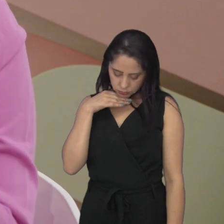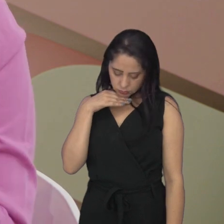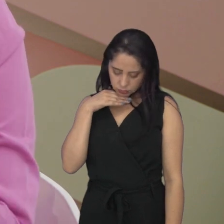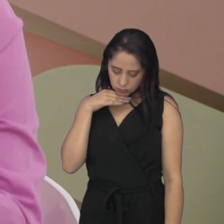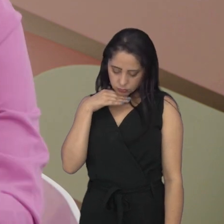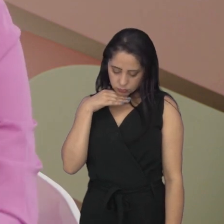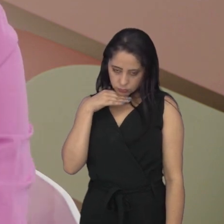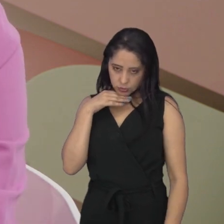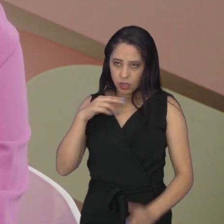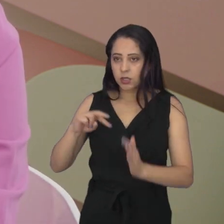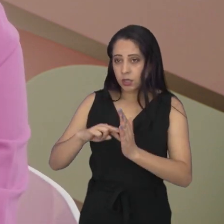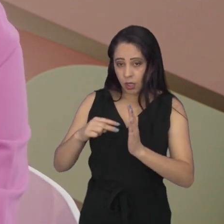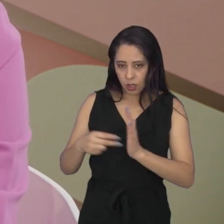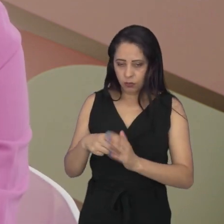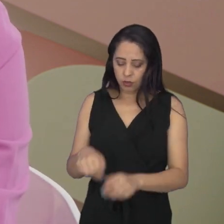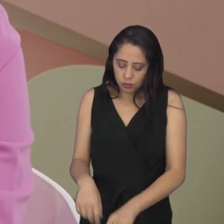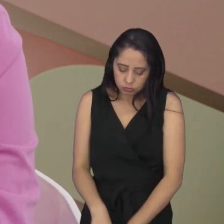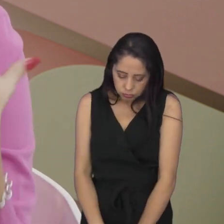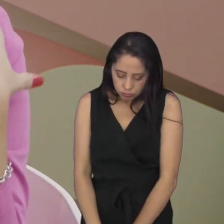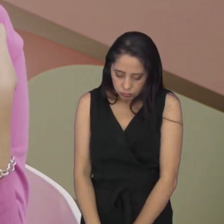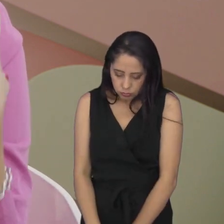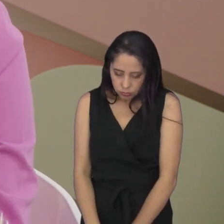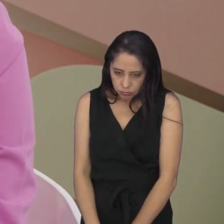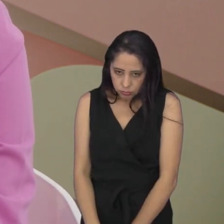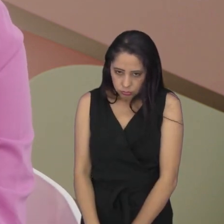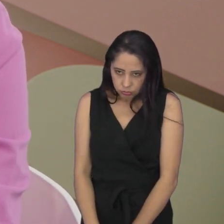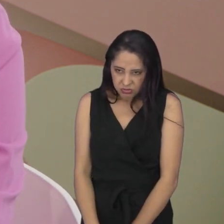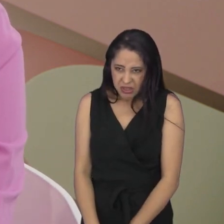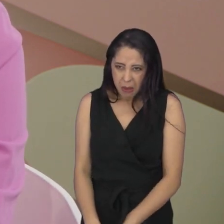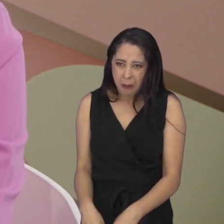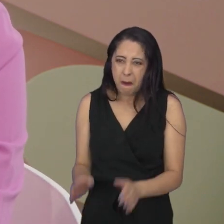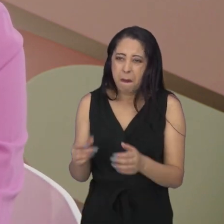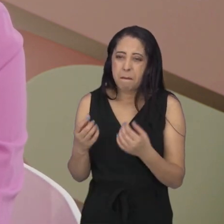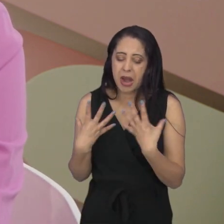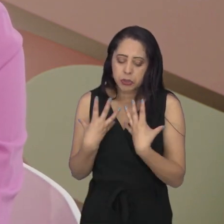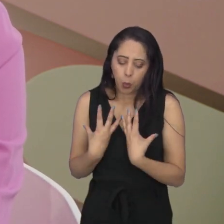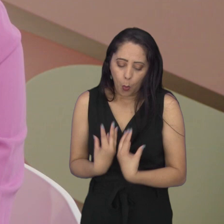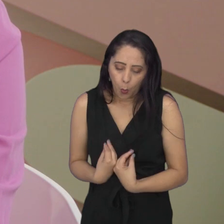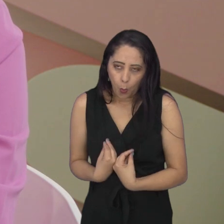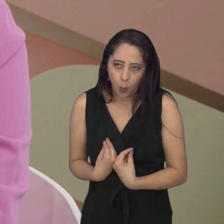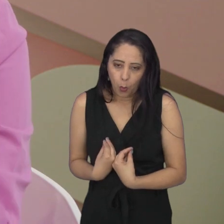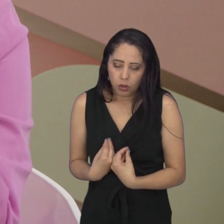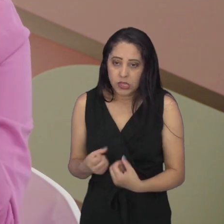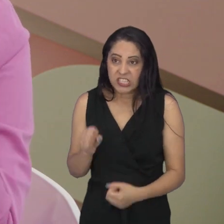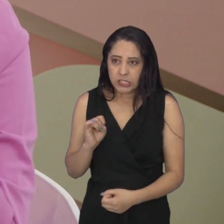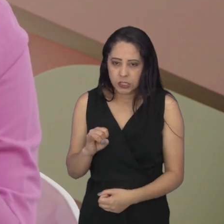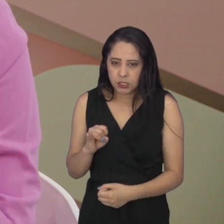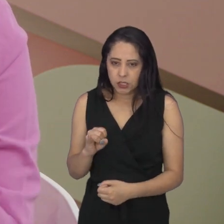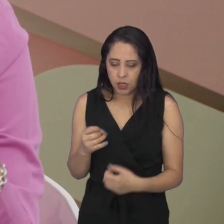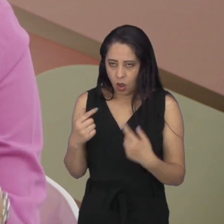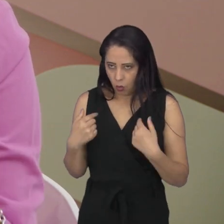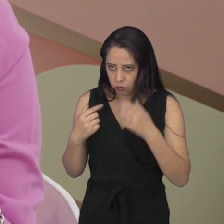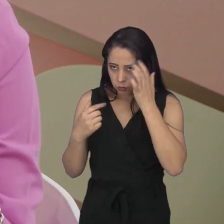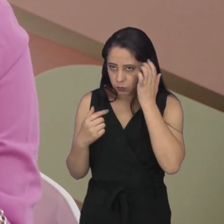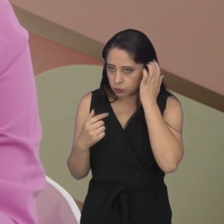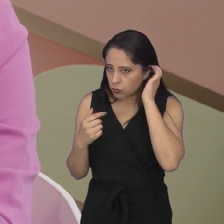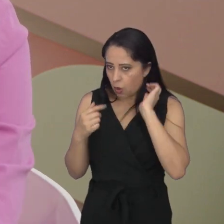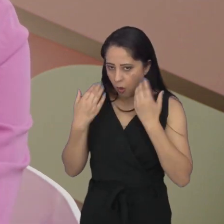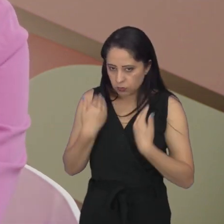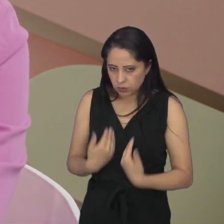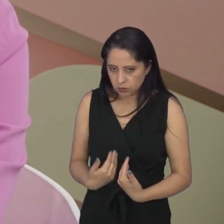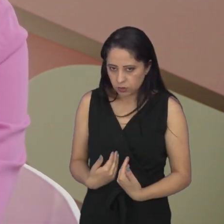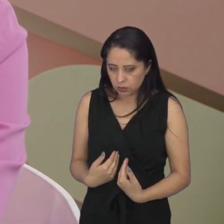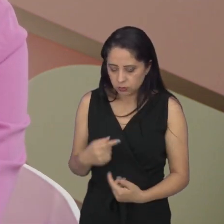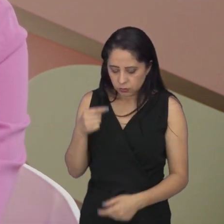para baixo, ombros para baixo. Posição de fracasso, insegurança. Sim. Agora, se estou na mesma posição aqui